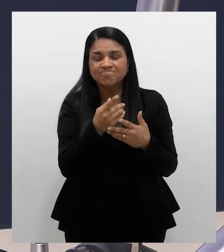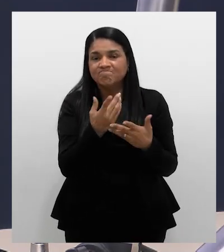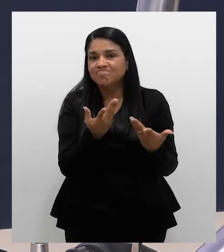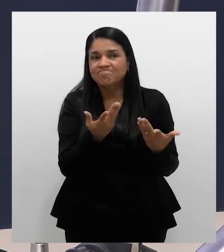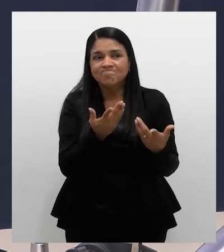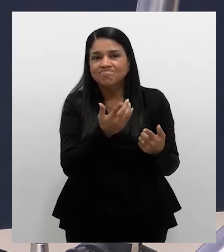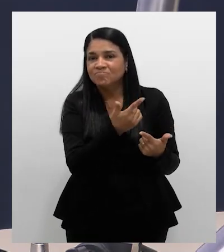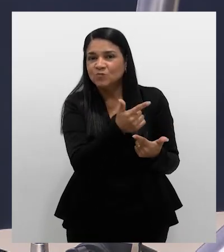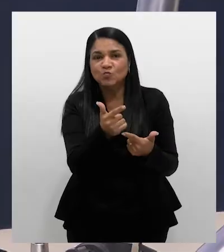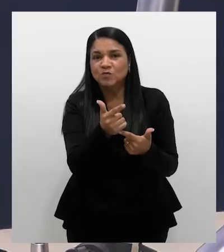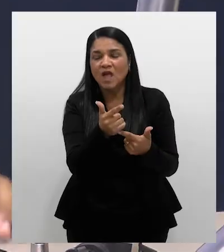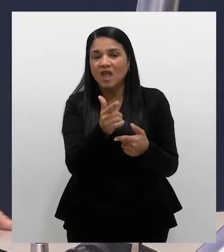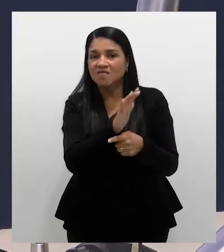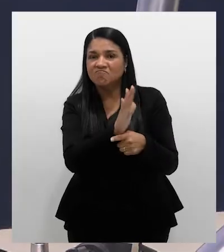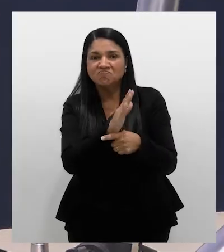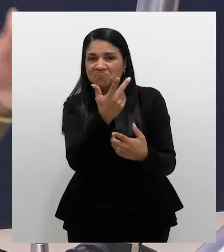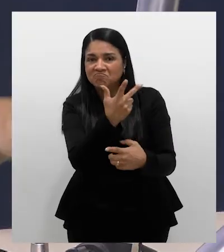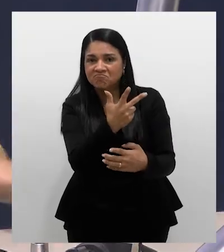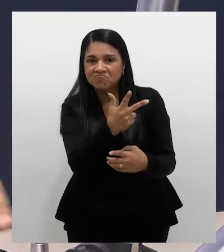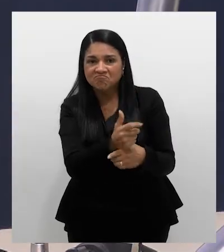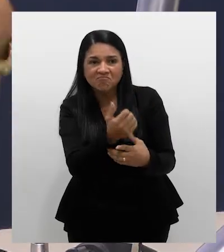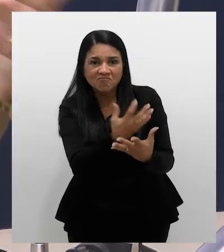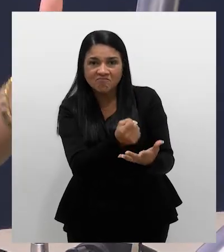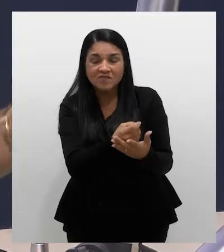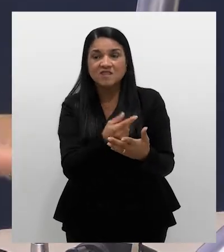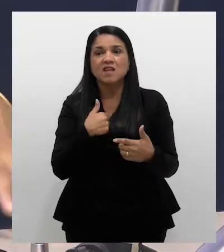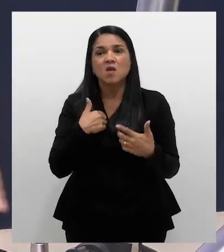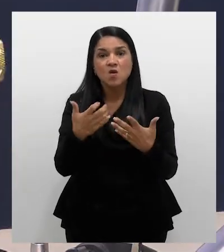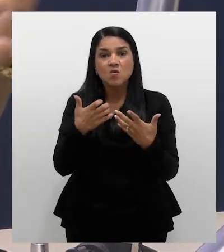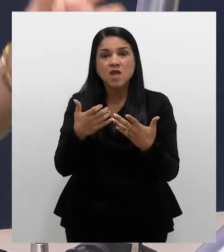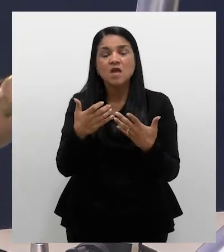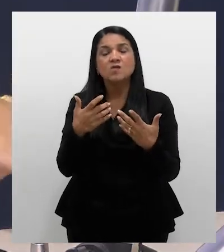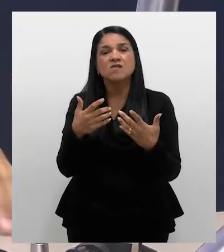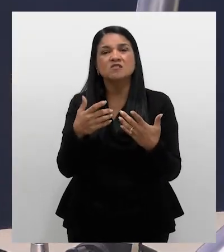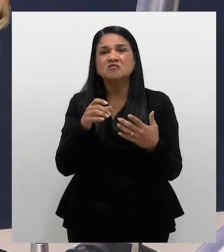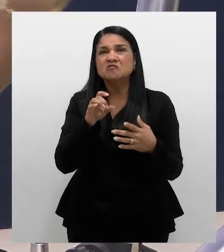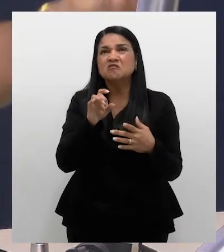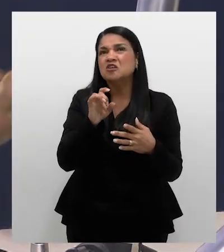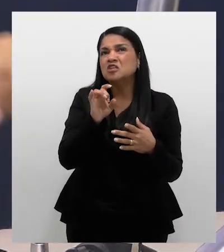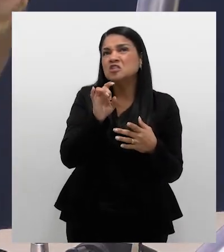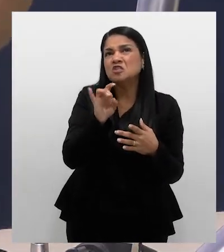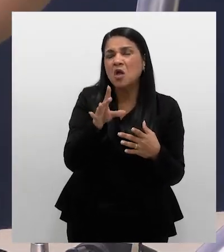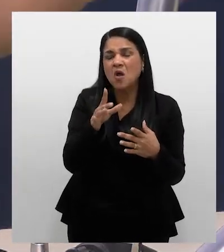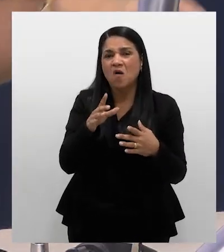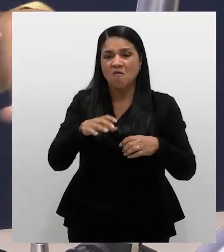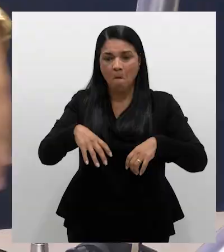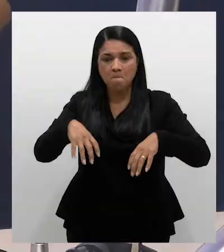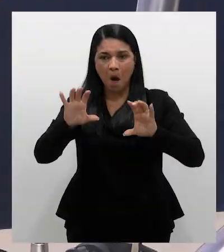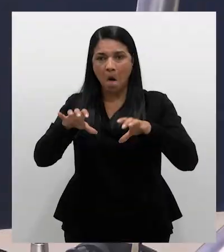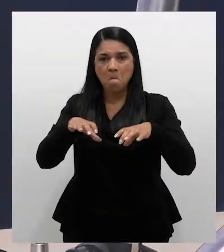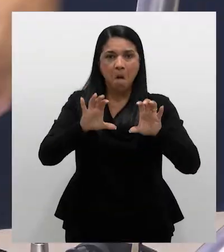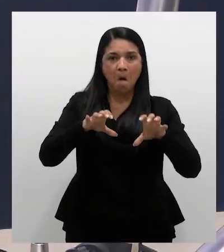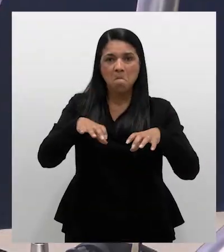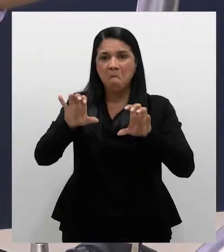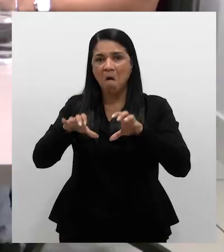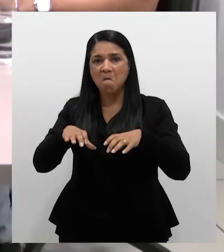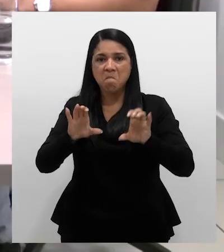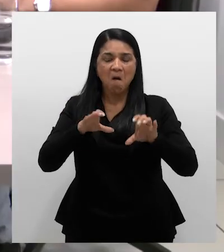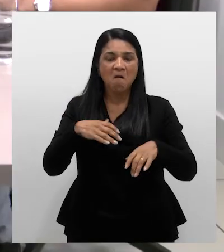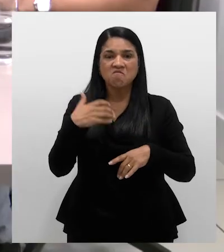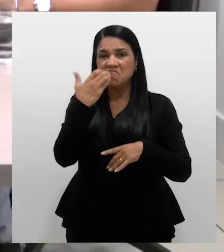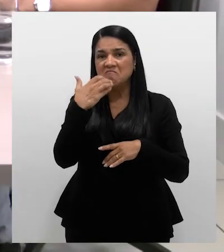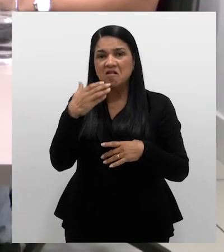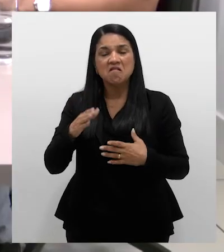sejamos só aquela... Legal, pô, faz seu passinho de funk aí, bota o funk, se apresenta para 1 milhão de